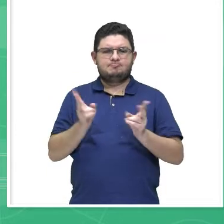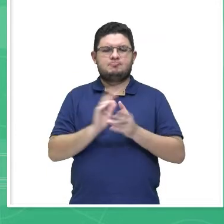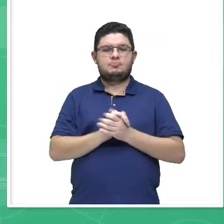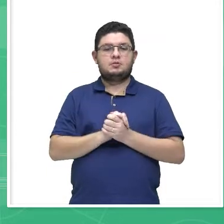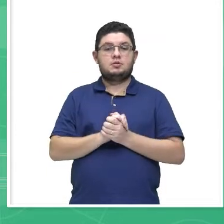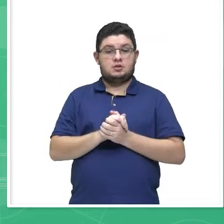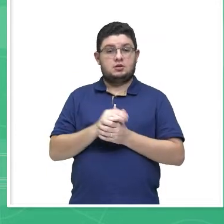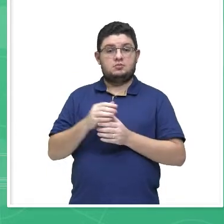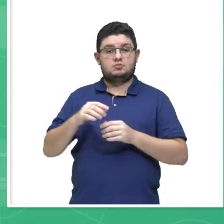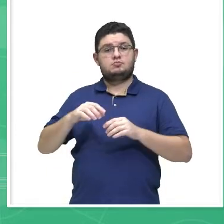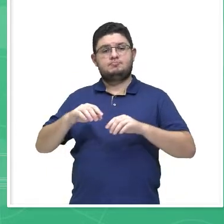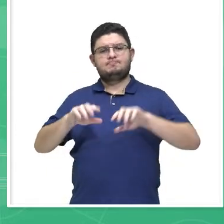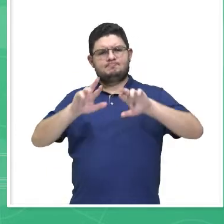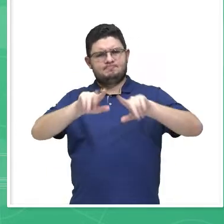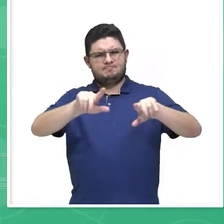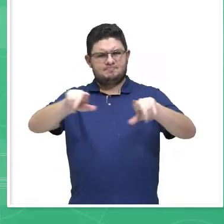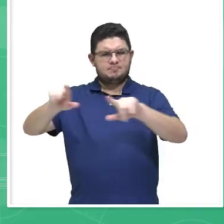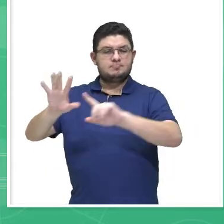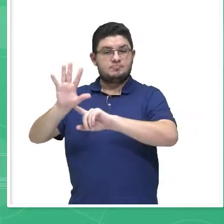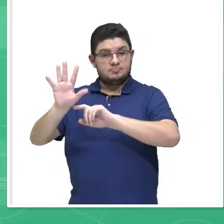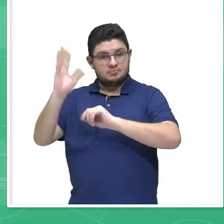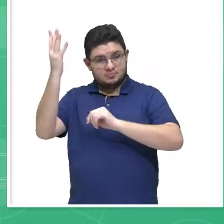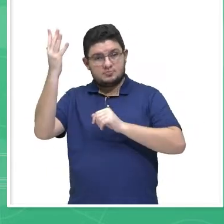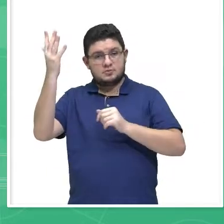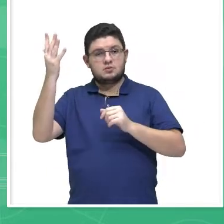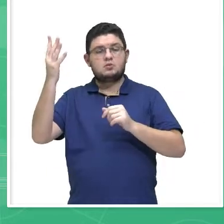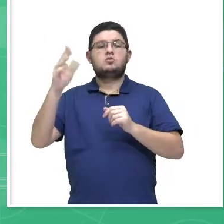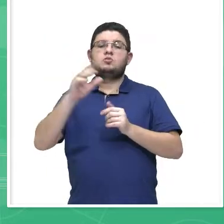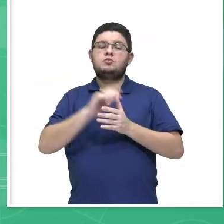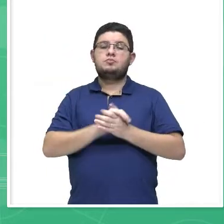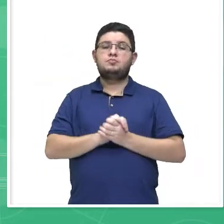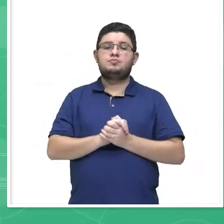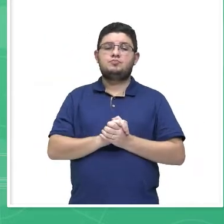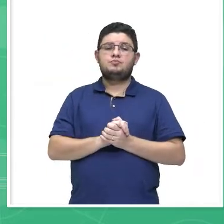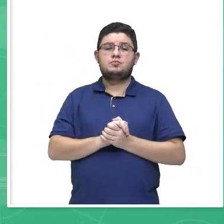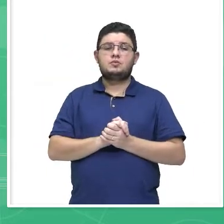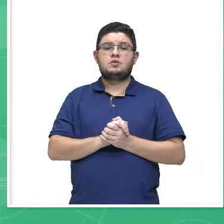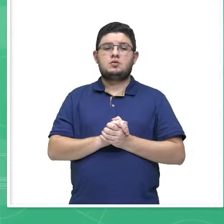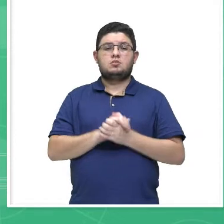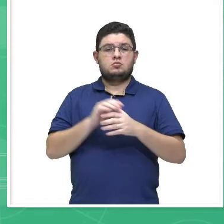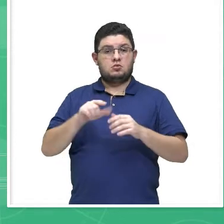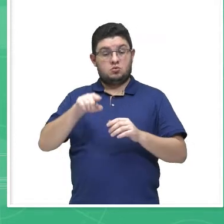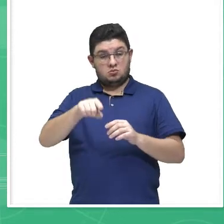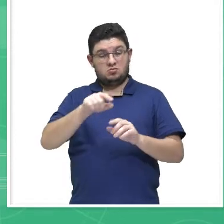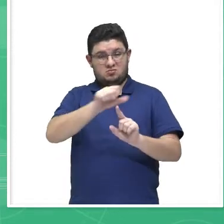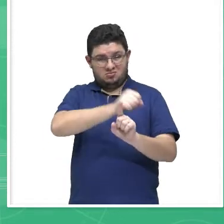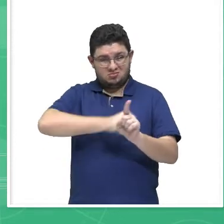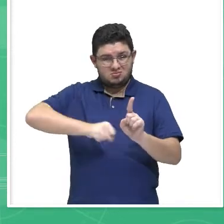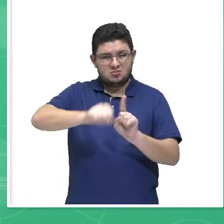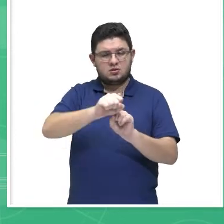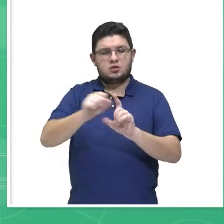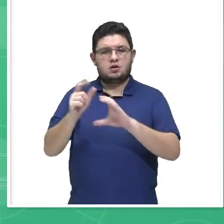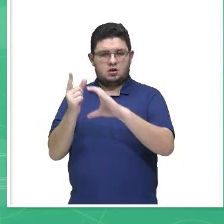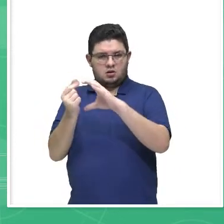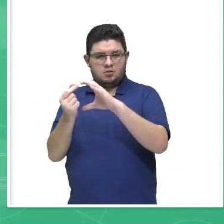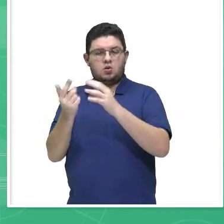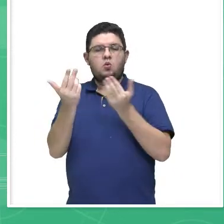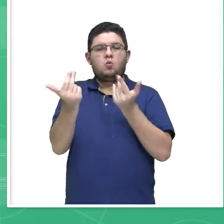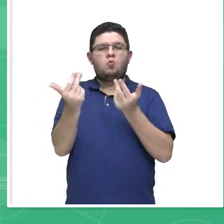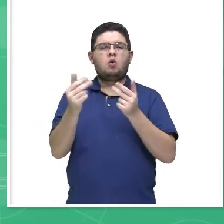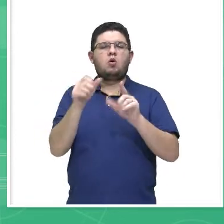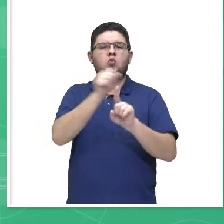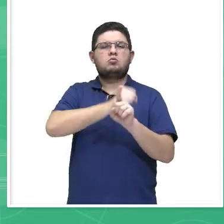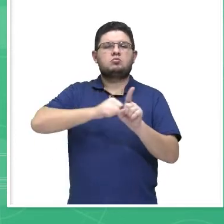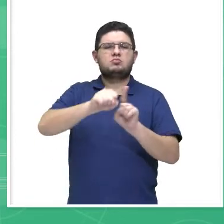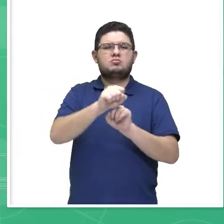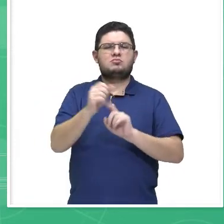situações materiais, o que em uma sociedade capitalista como a nossa